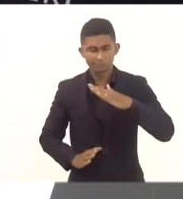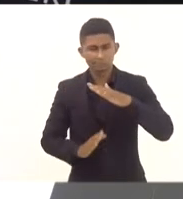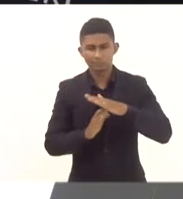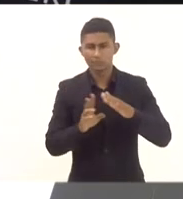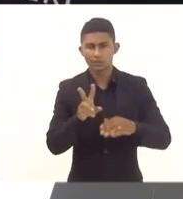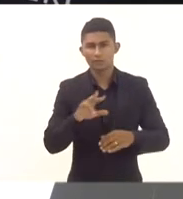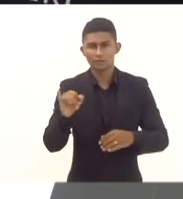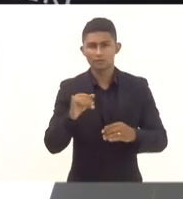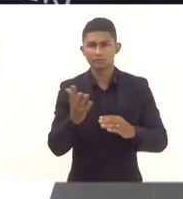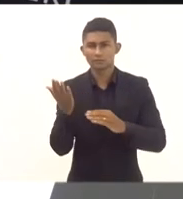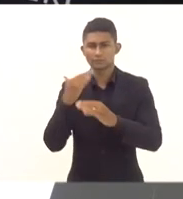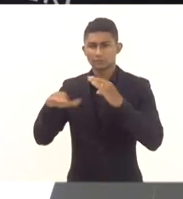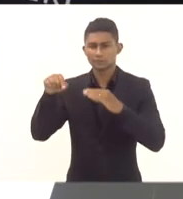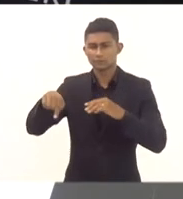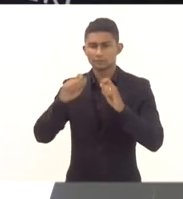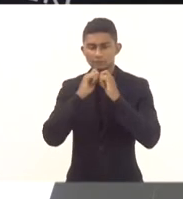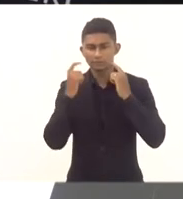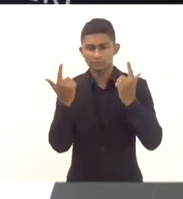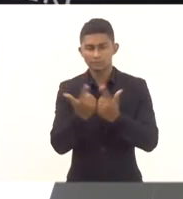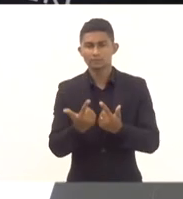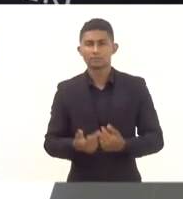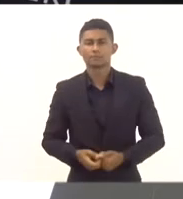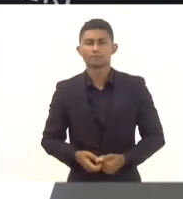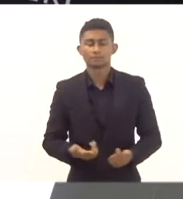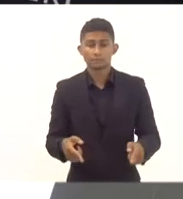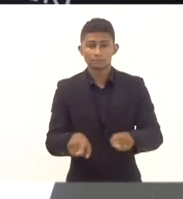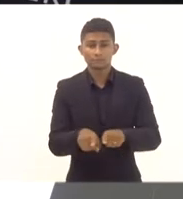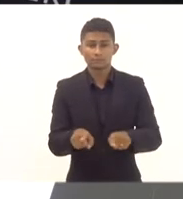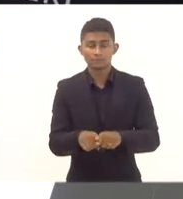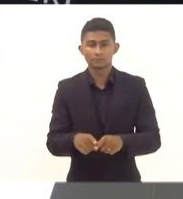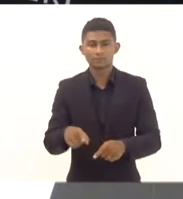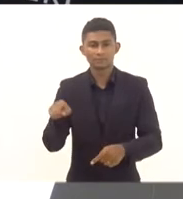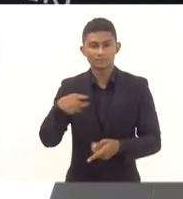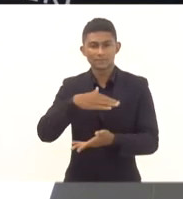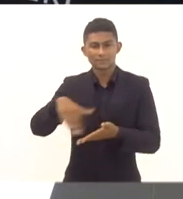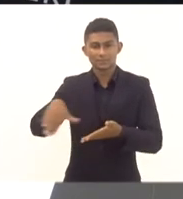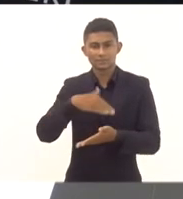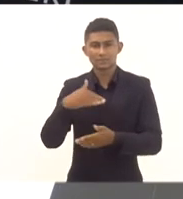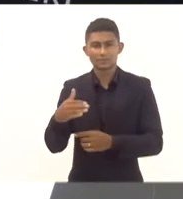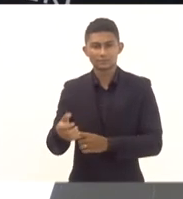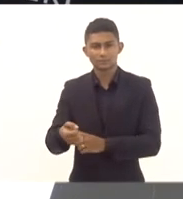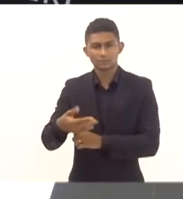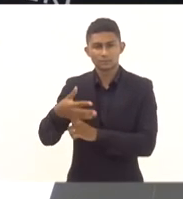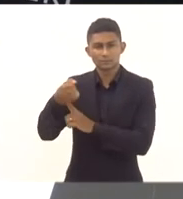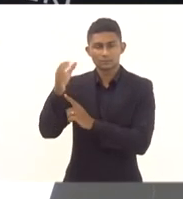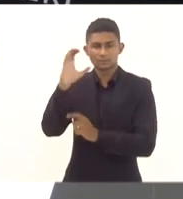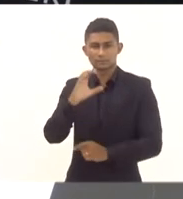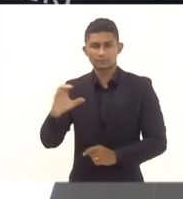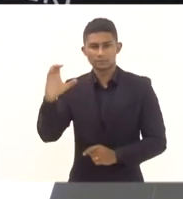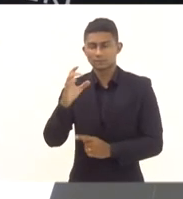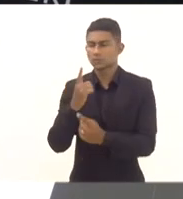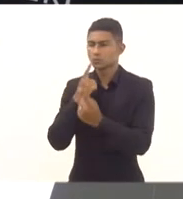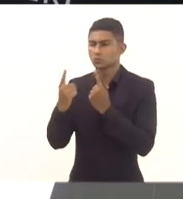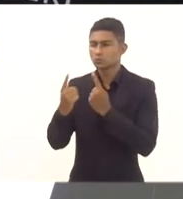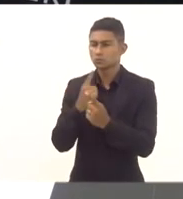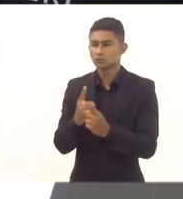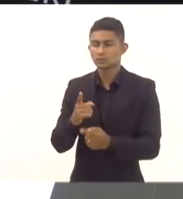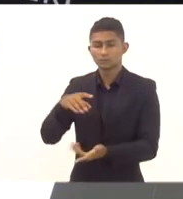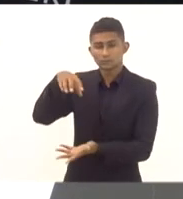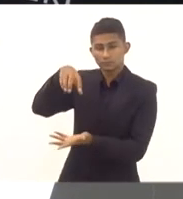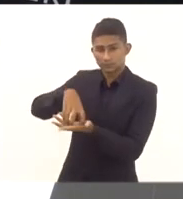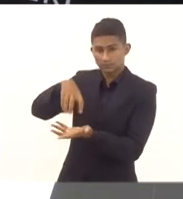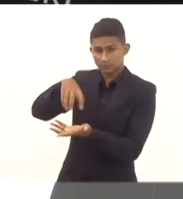sobre a questão a conversa com tecnologia é verdade